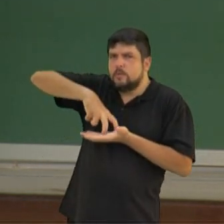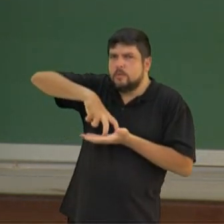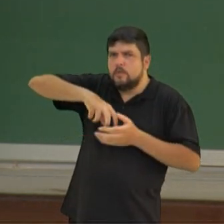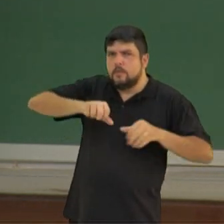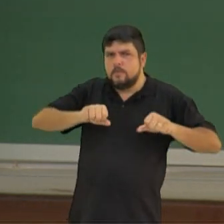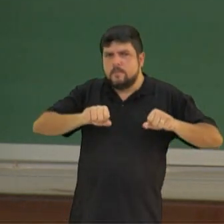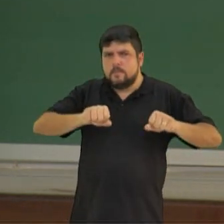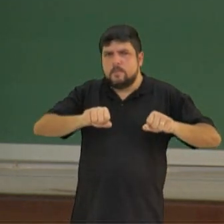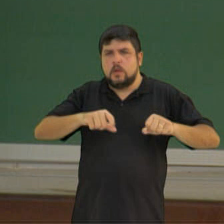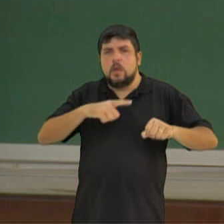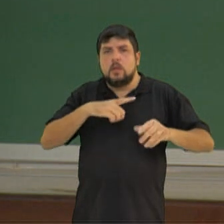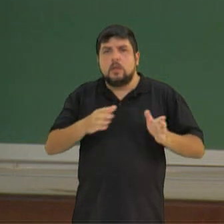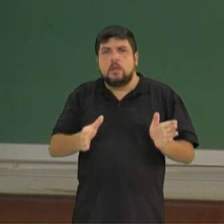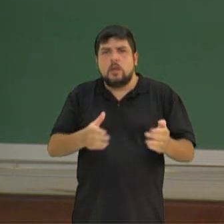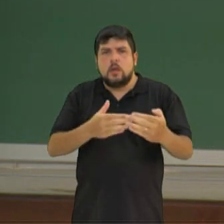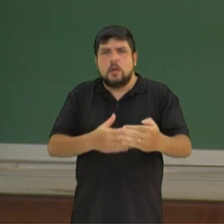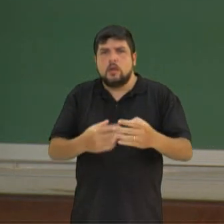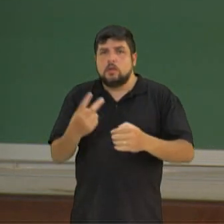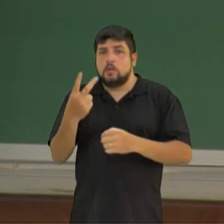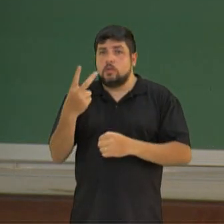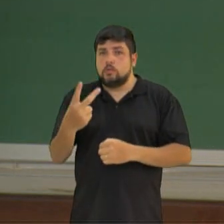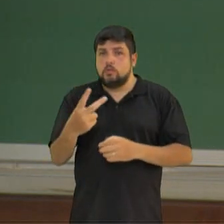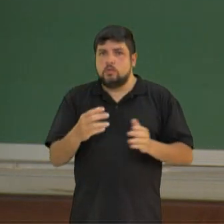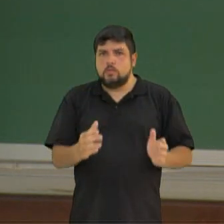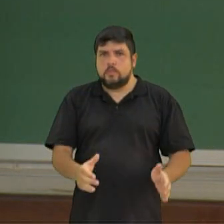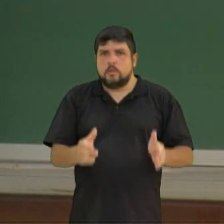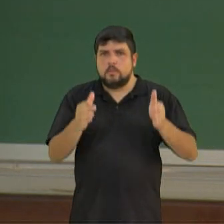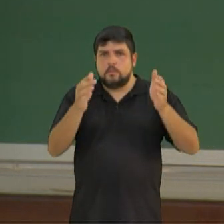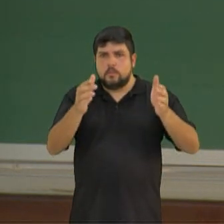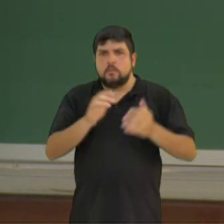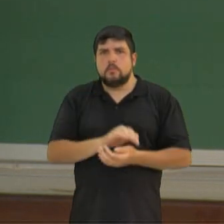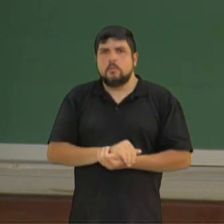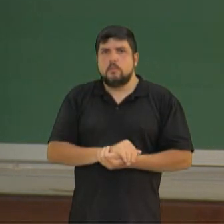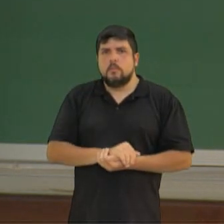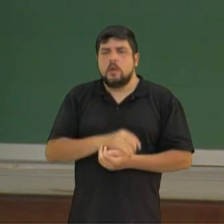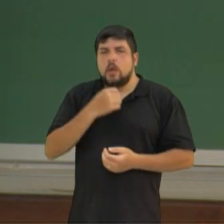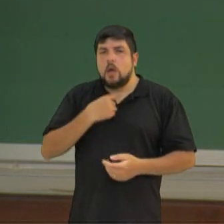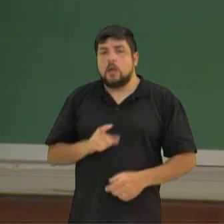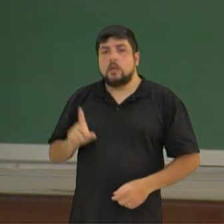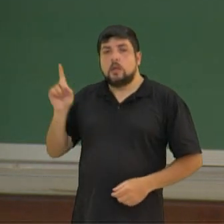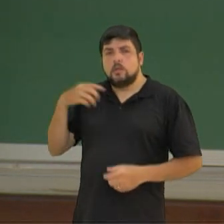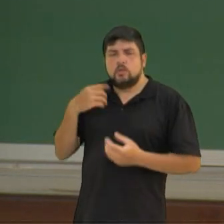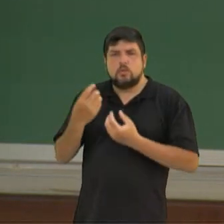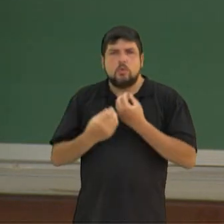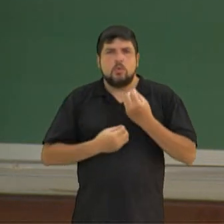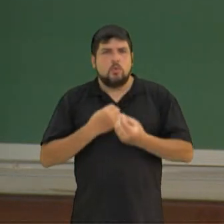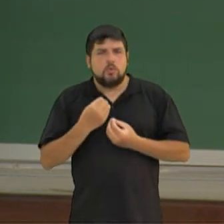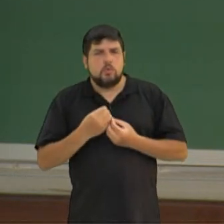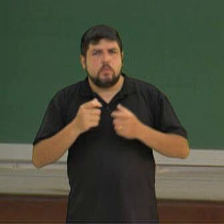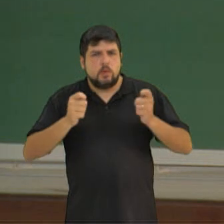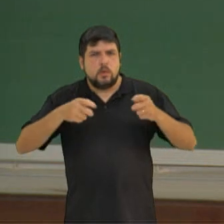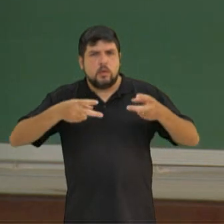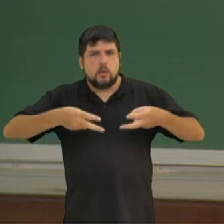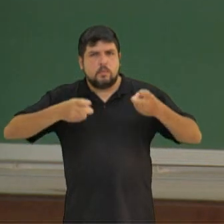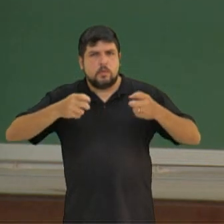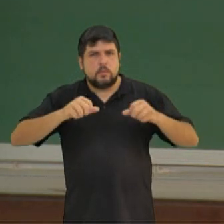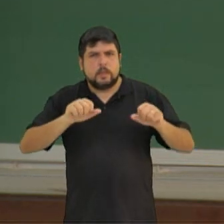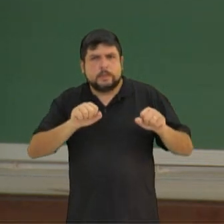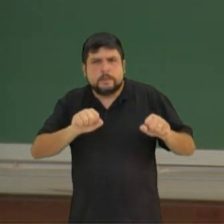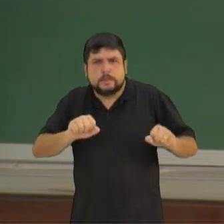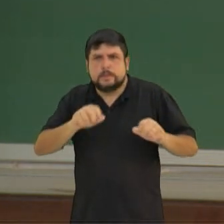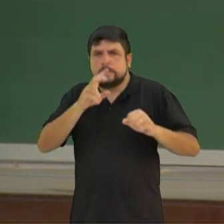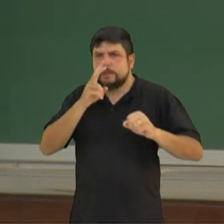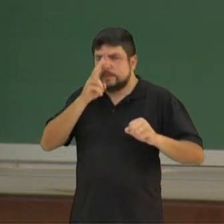dois caixotes, e só pelo ângulo que está o corpo do rapaz aqui, a gente já consegue ver que ele está tendo um